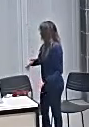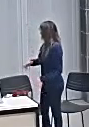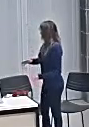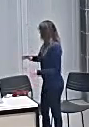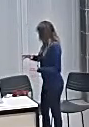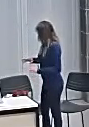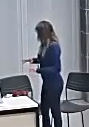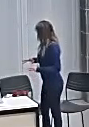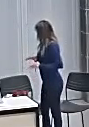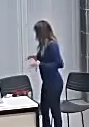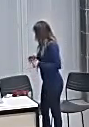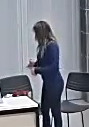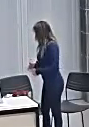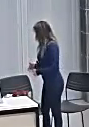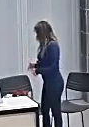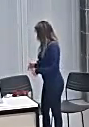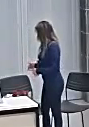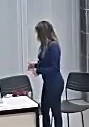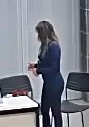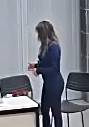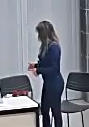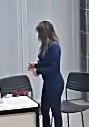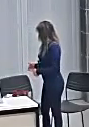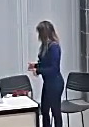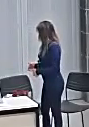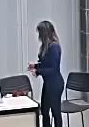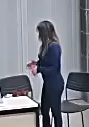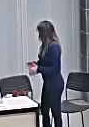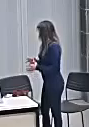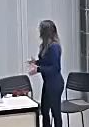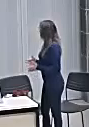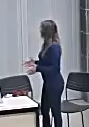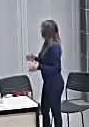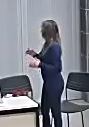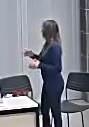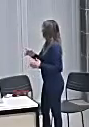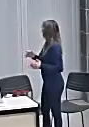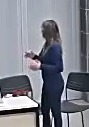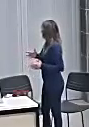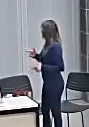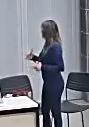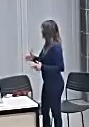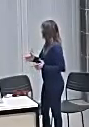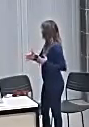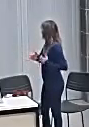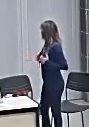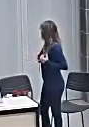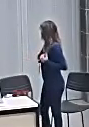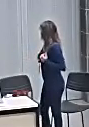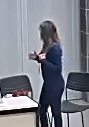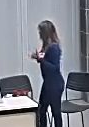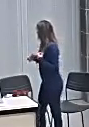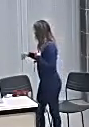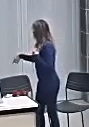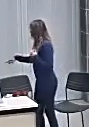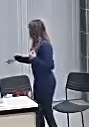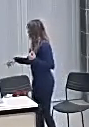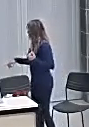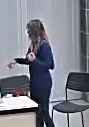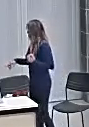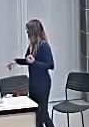eh mas há um problema com as empresas de ônibus né que a empresa de ônibus seja ela Urbano